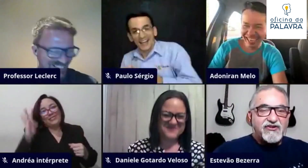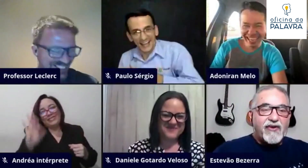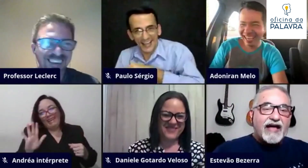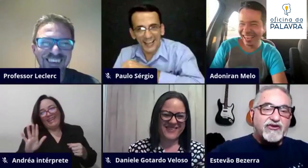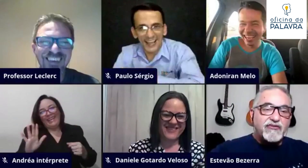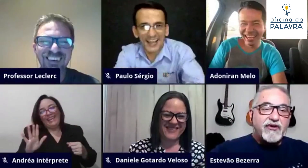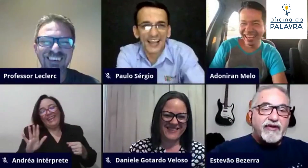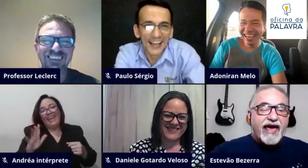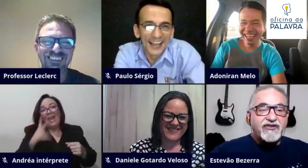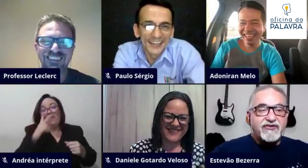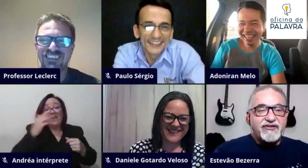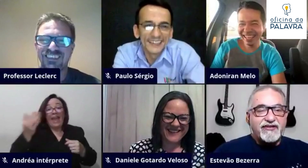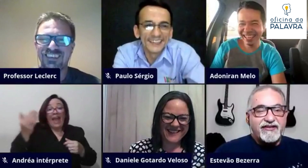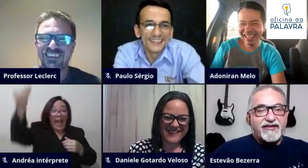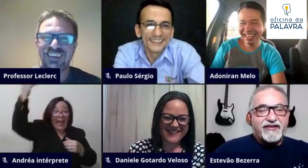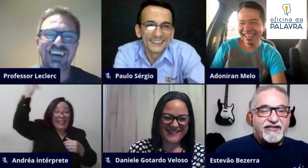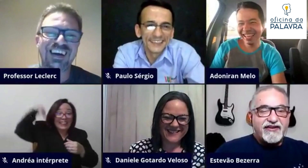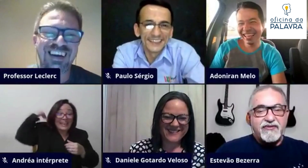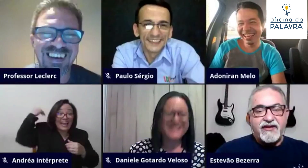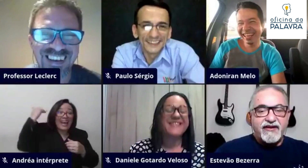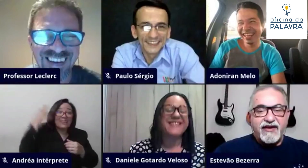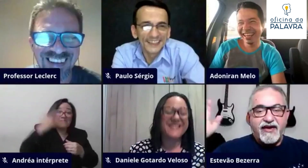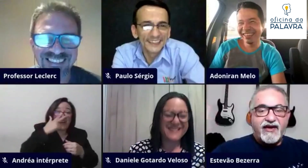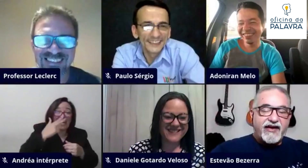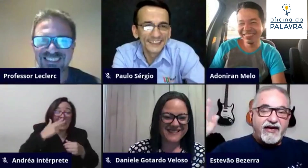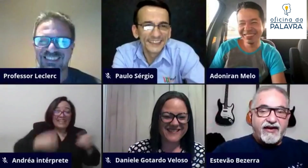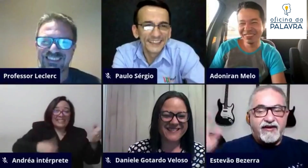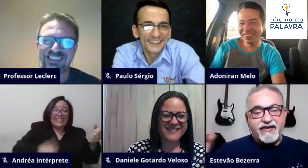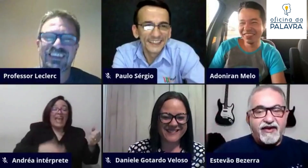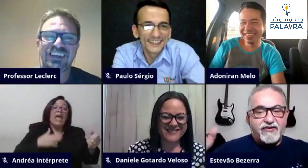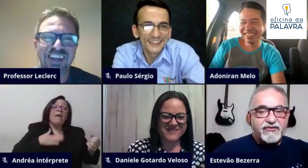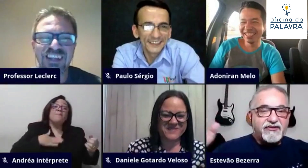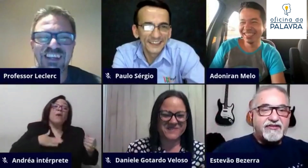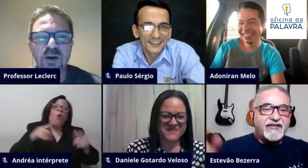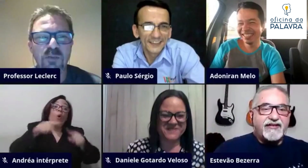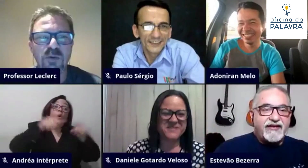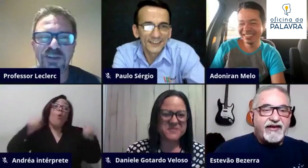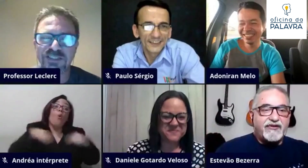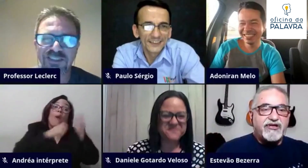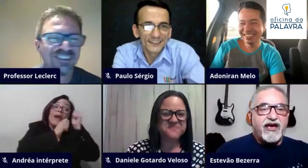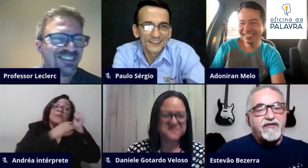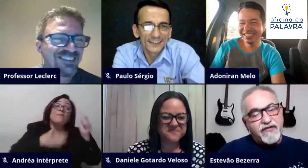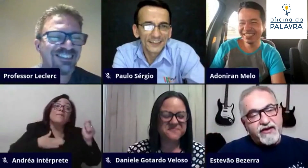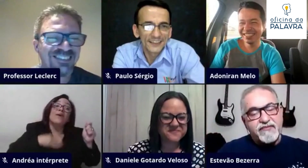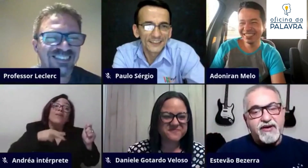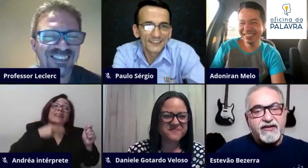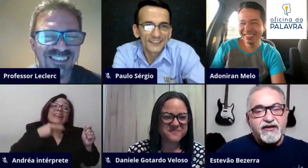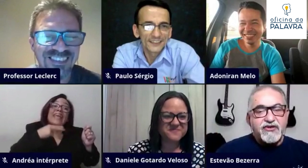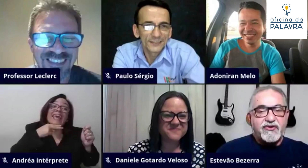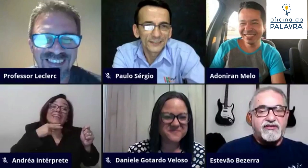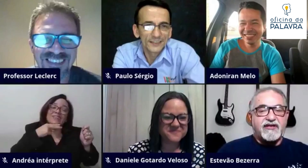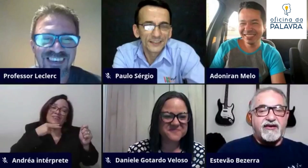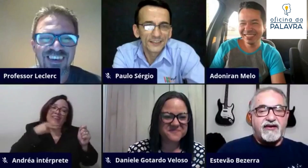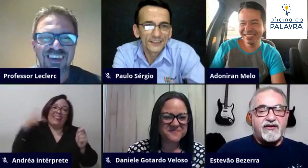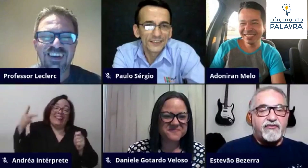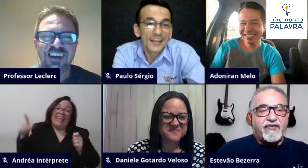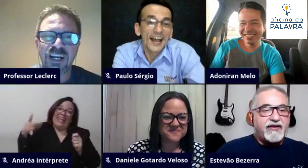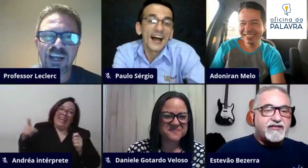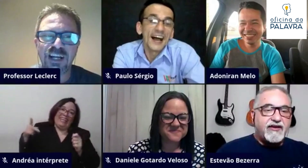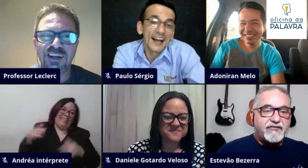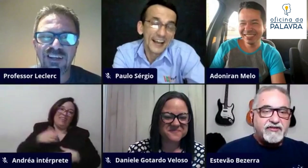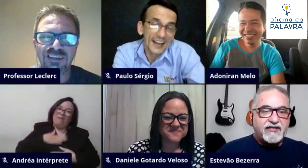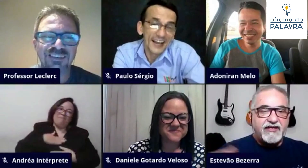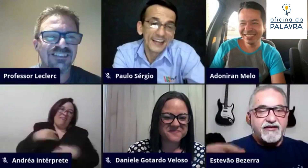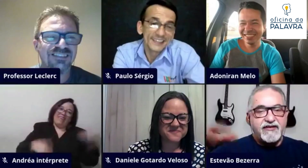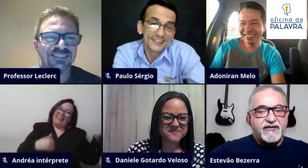Eu estou no quarto do meu neto. Então, ele que é o músico. Ele que manda nas coisas aqui. Eu